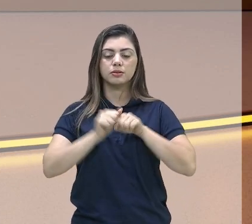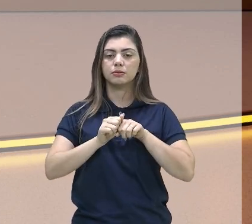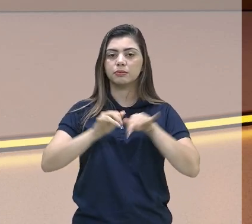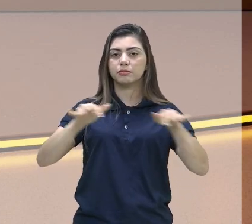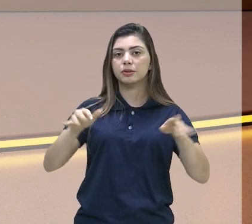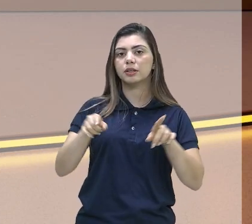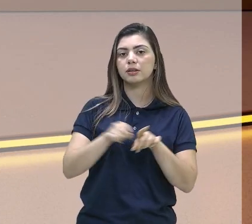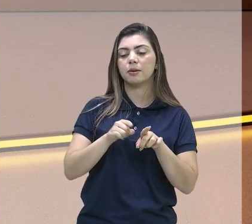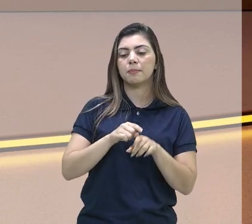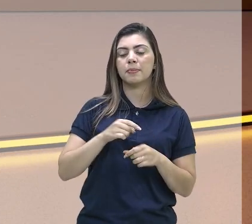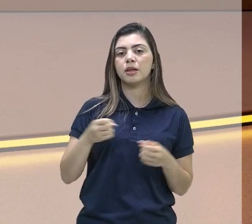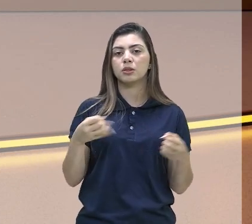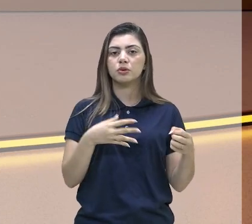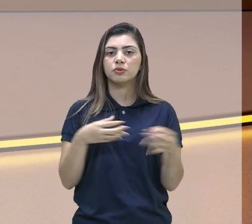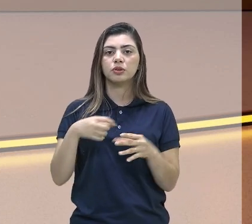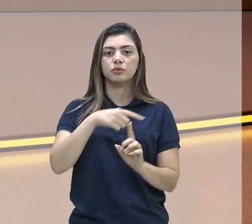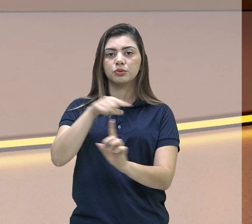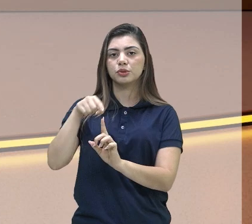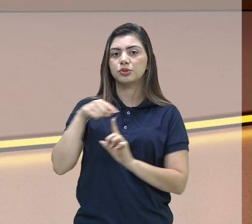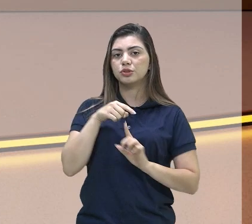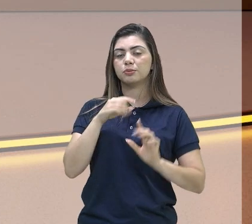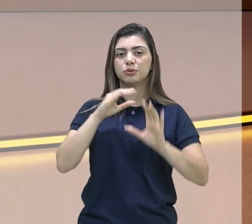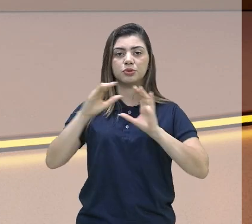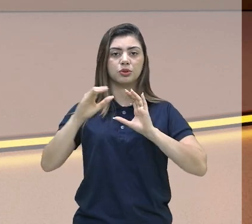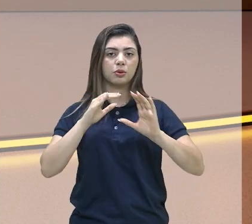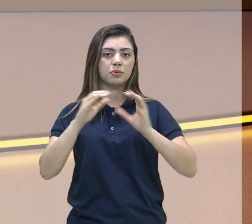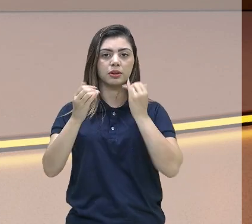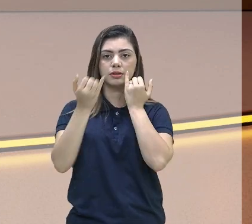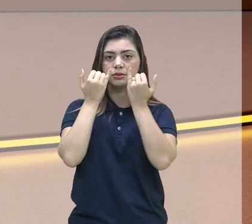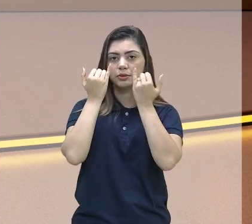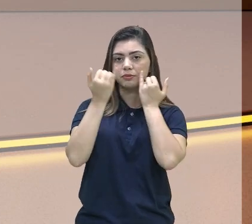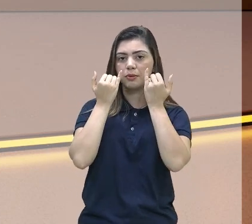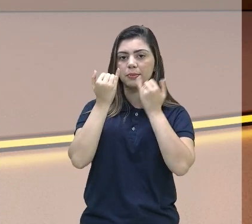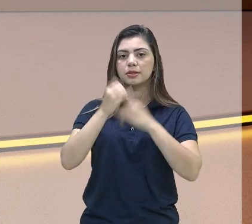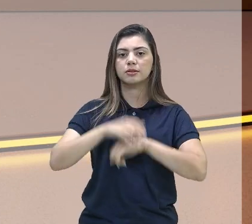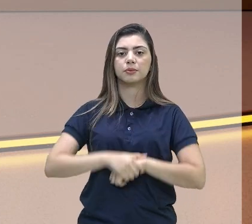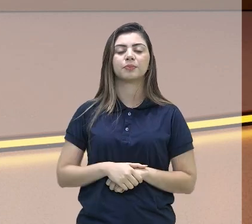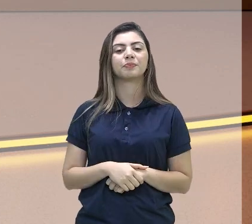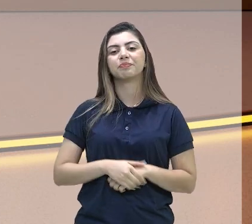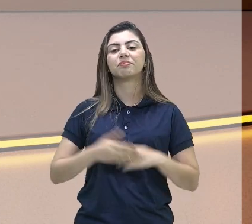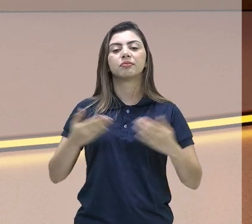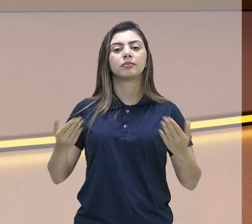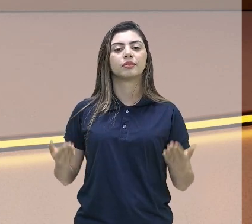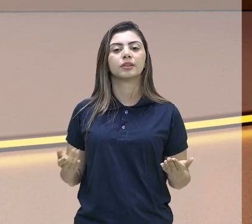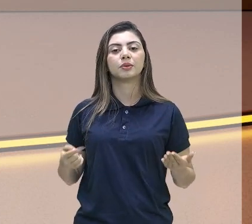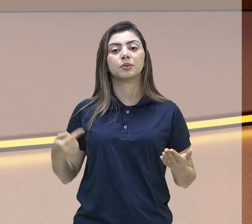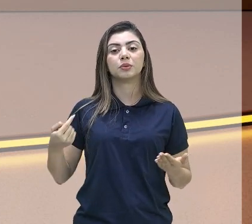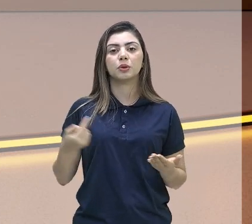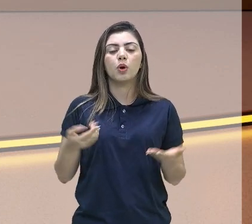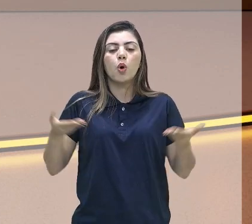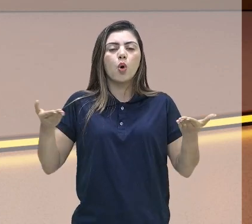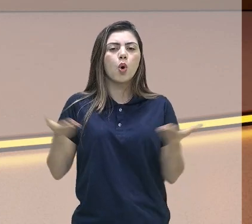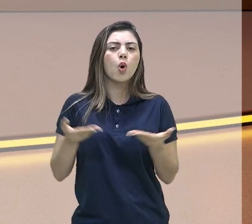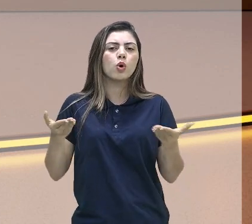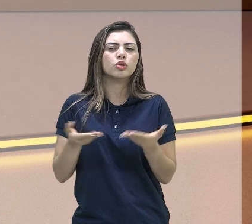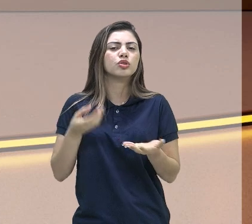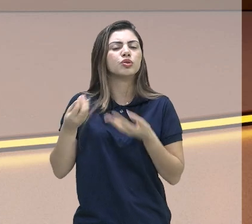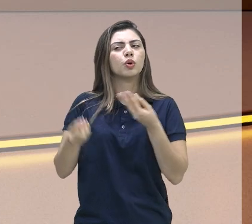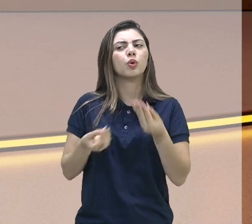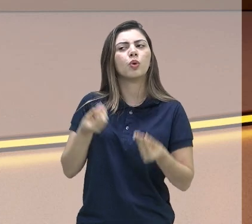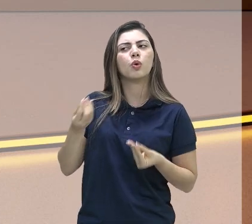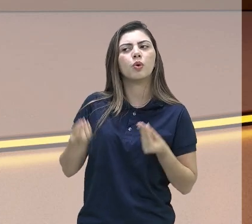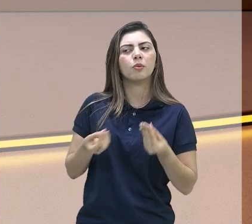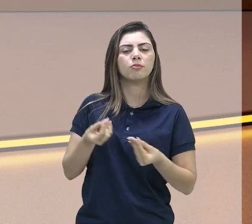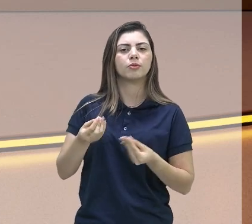novas formas de comunicação e informação, nós chegamos à atualidade. Quais